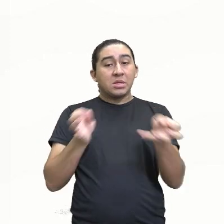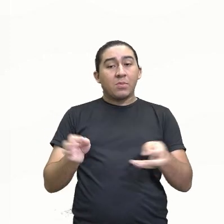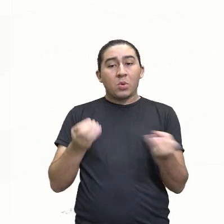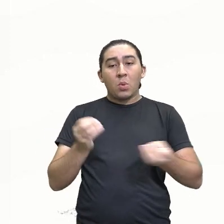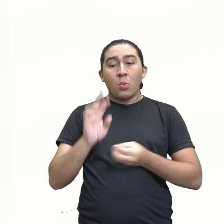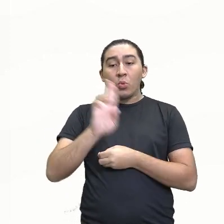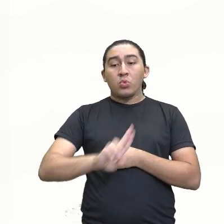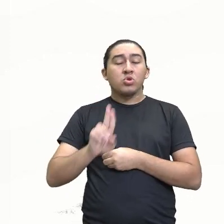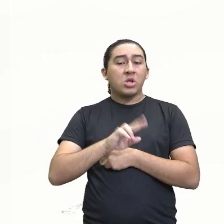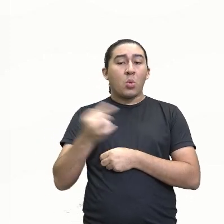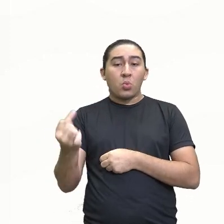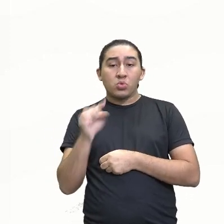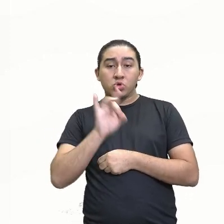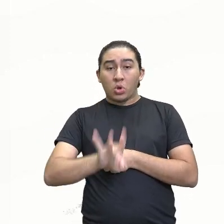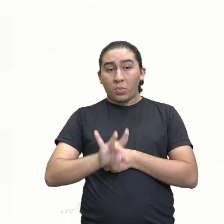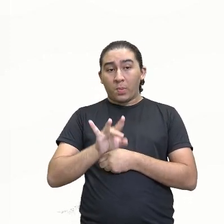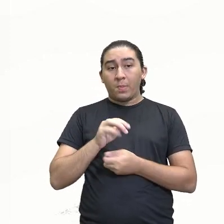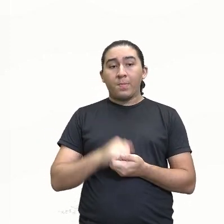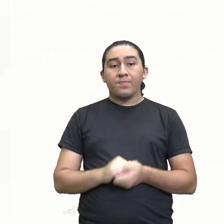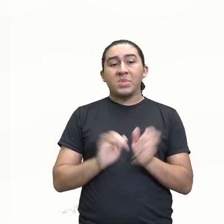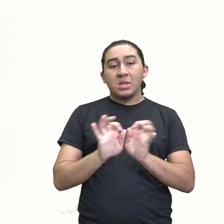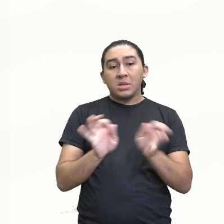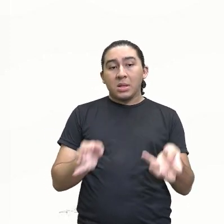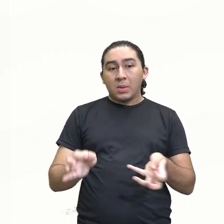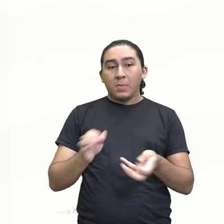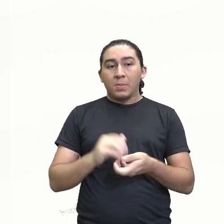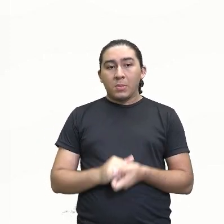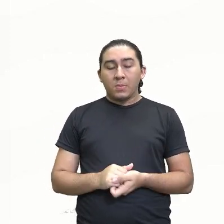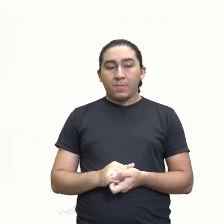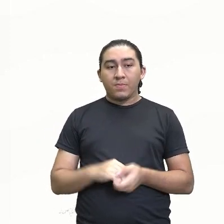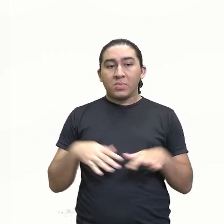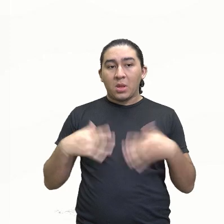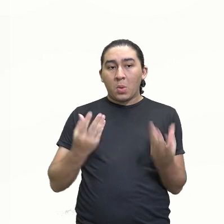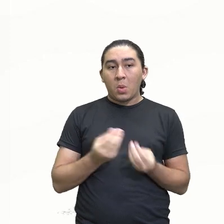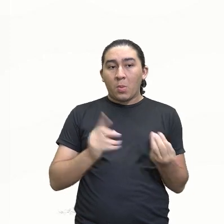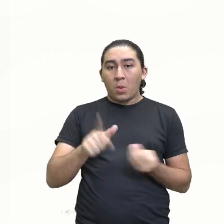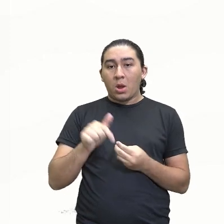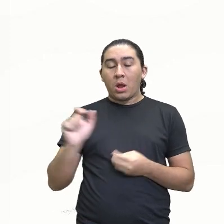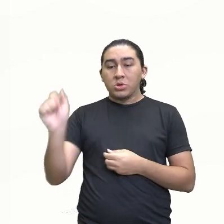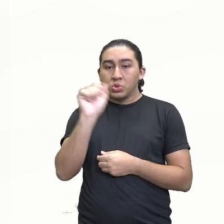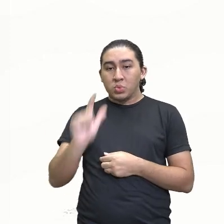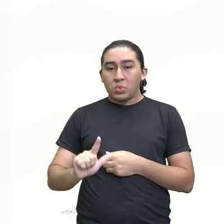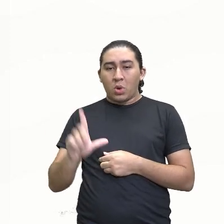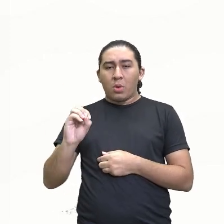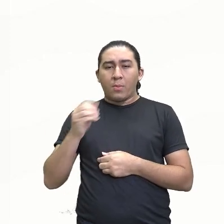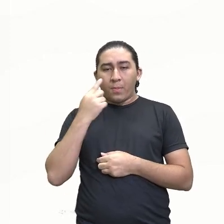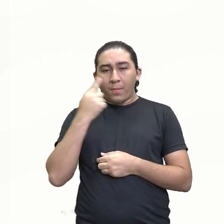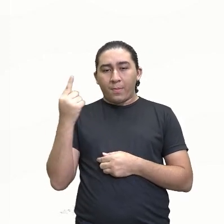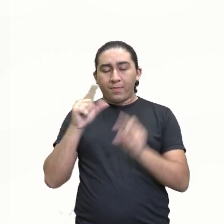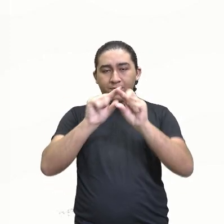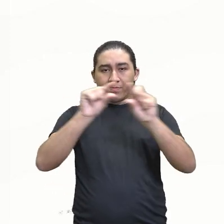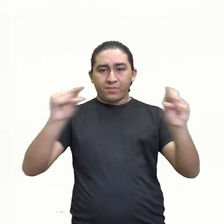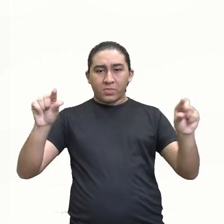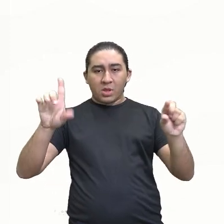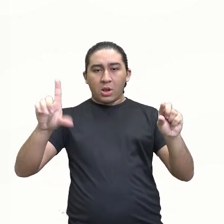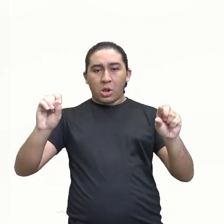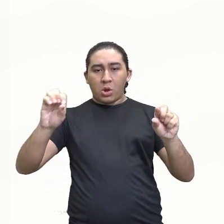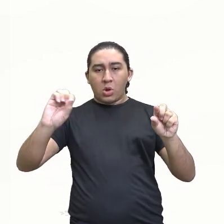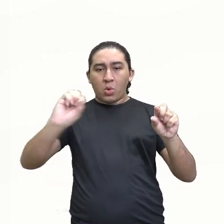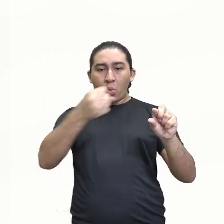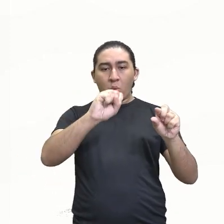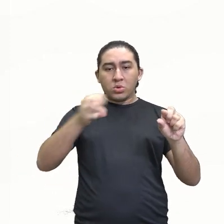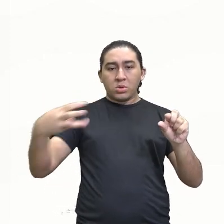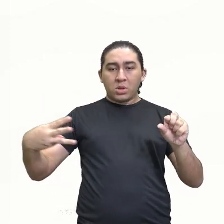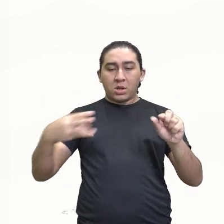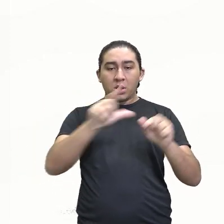de um único logaritmo. Então, como ficaria essa parte azul aqui? Log de 8 na base 3 mais log de 10 na base